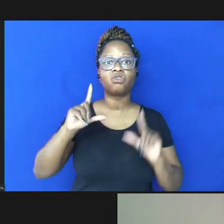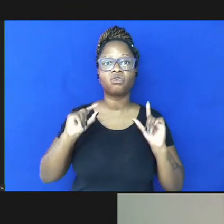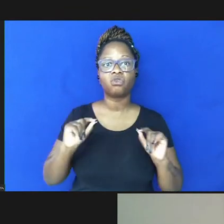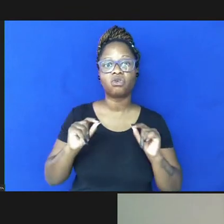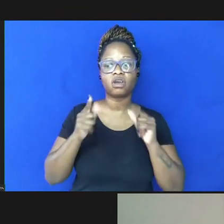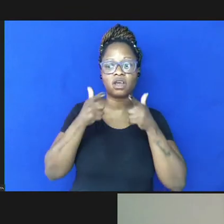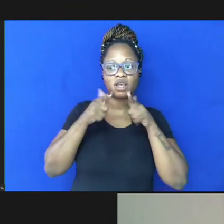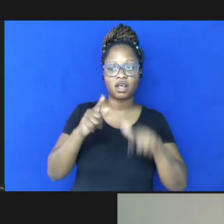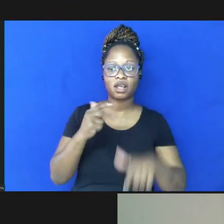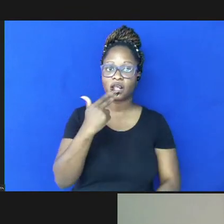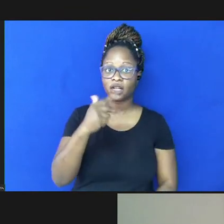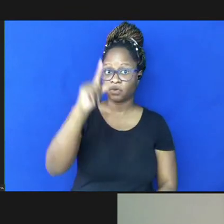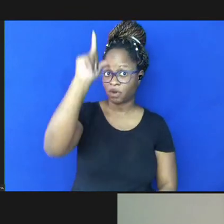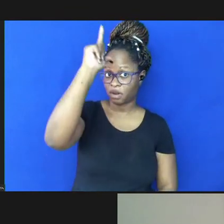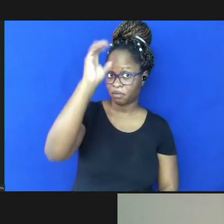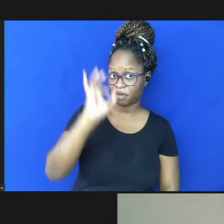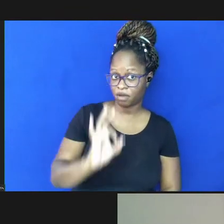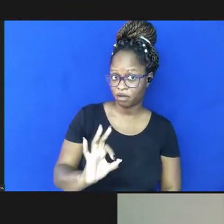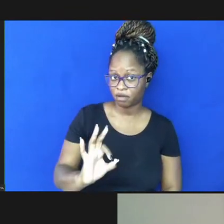de língua alemã,